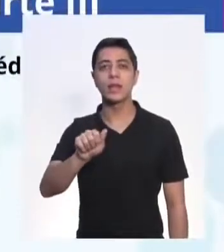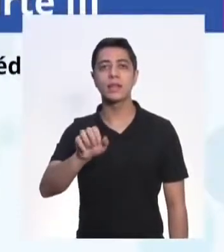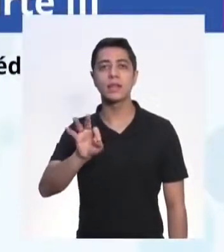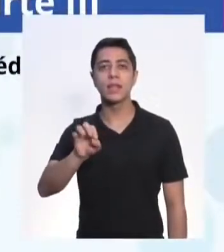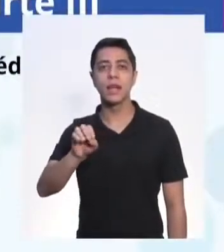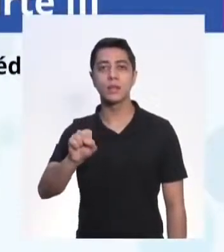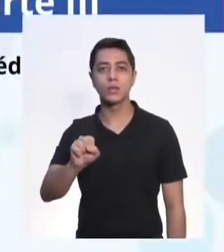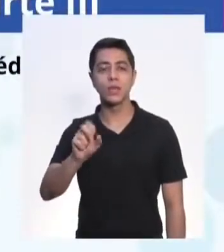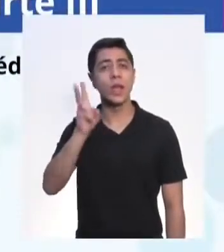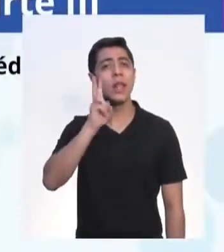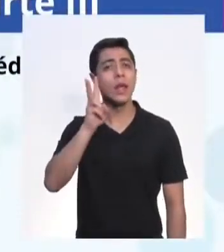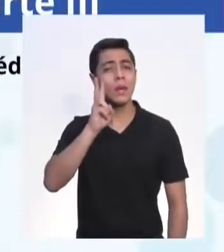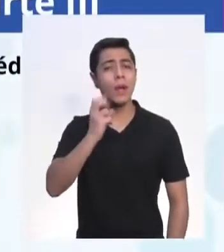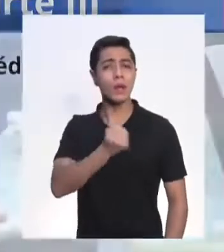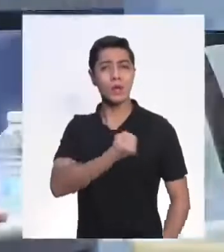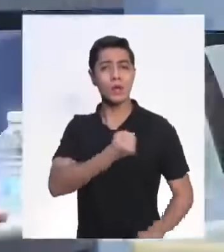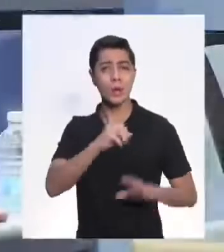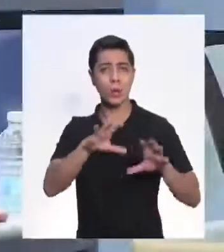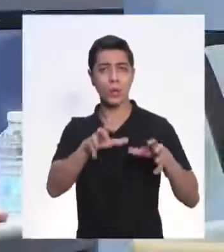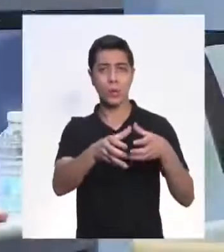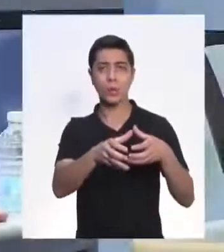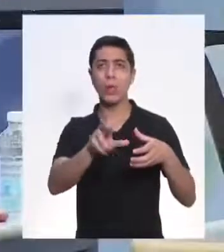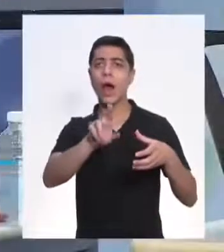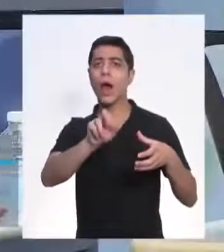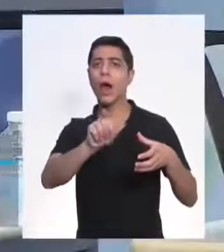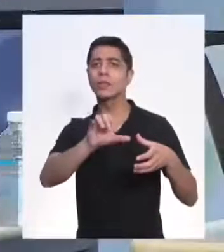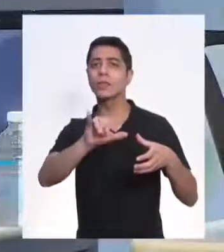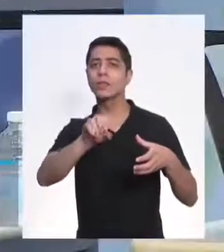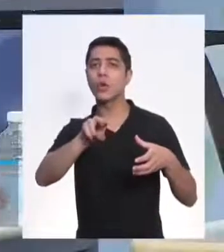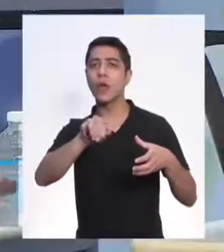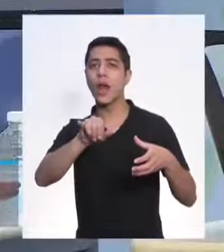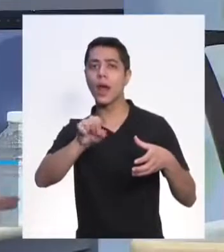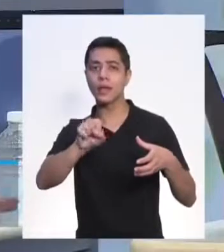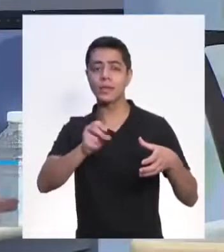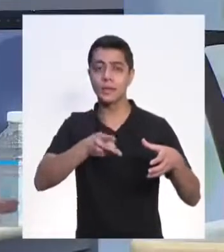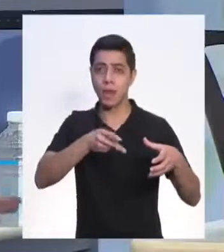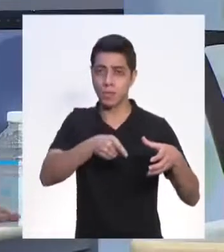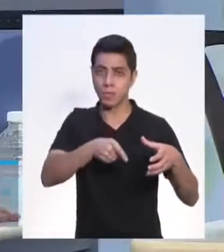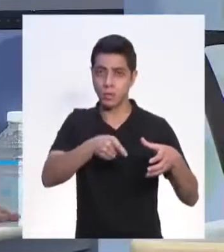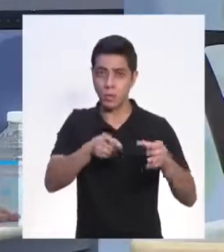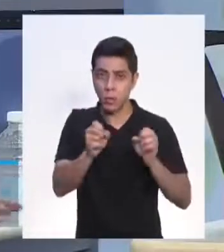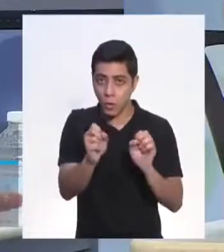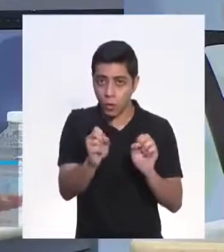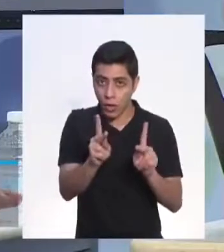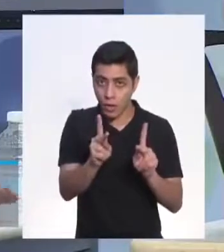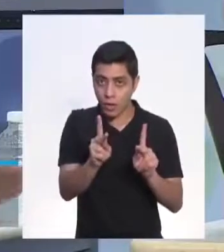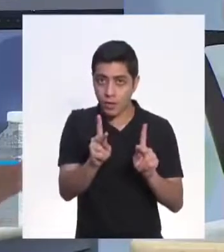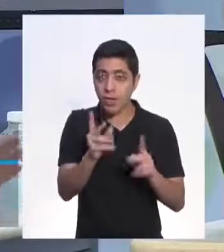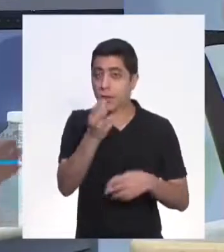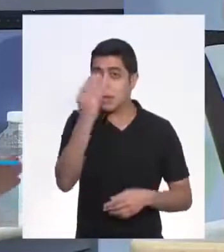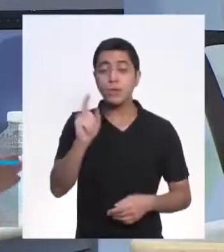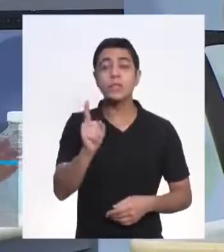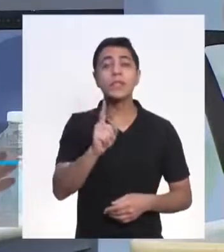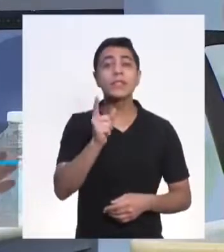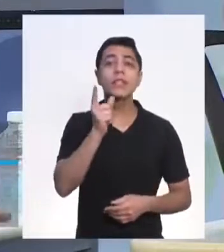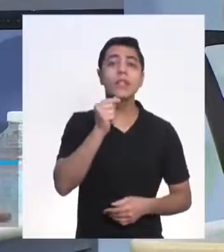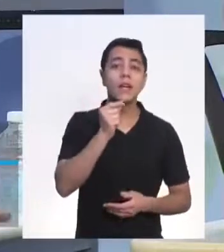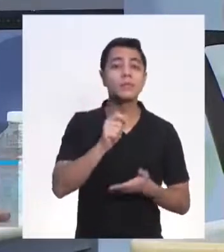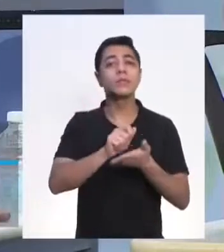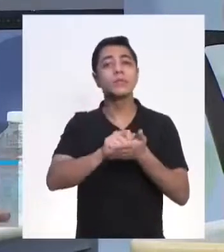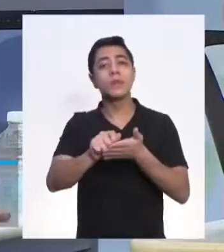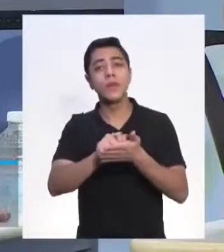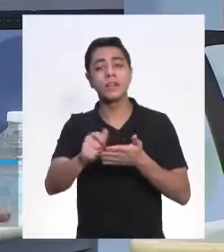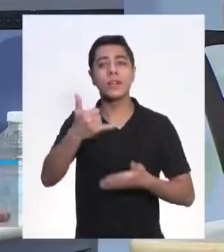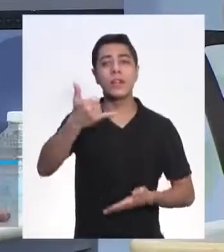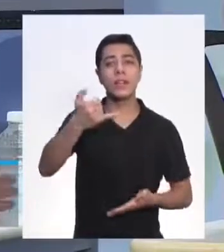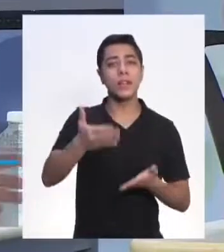números racionais. Muito bem, separe então aí lápis, borracha, caneta, um caderno para você poder